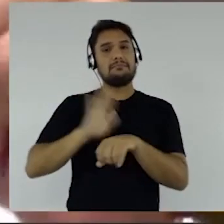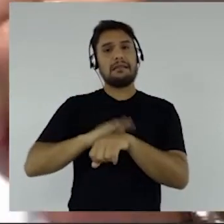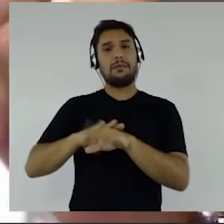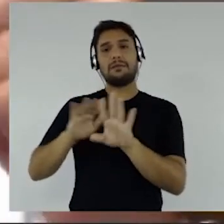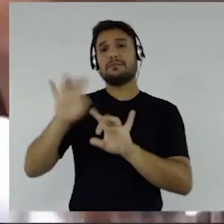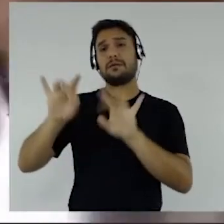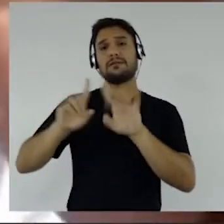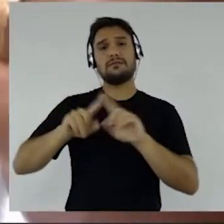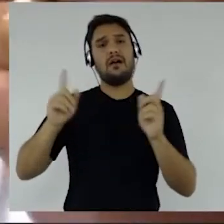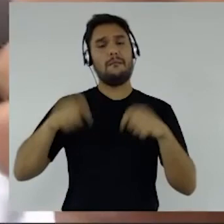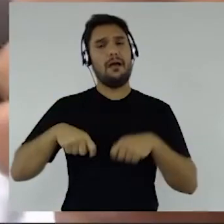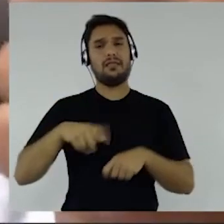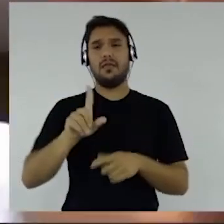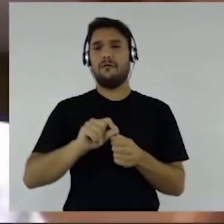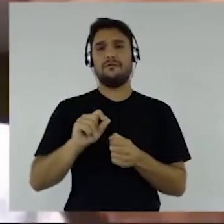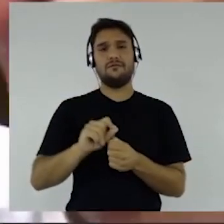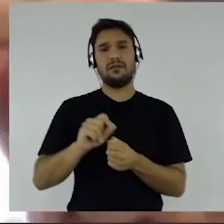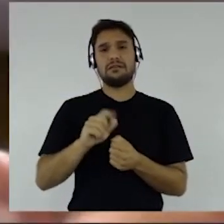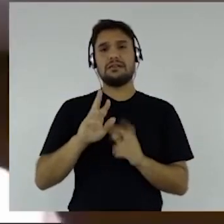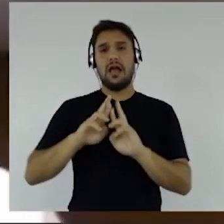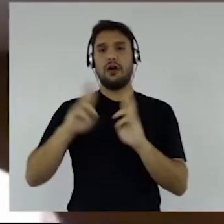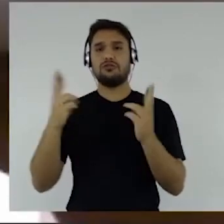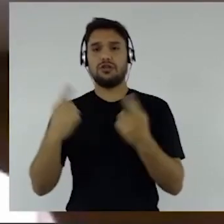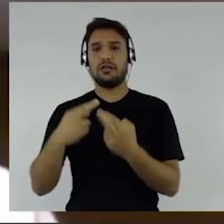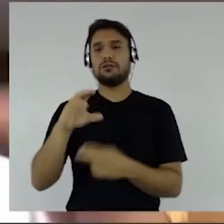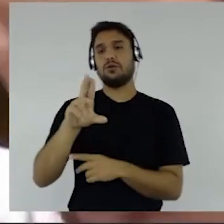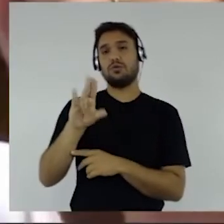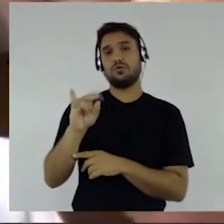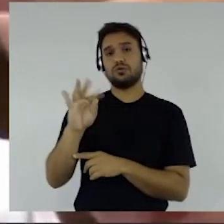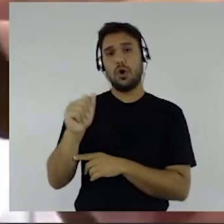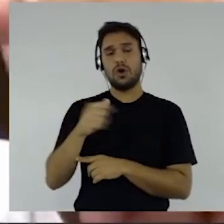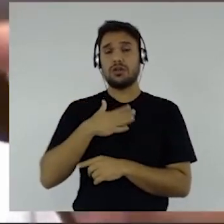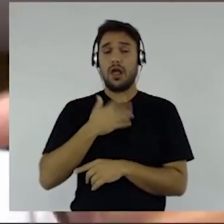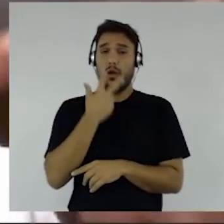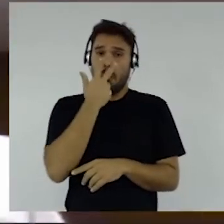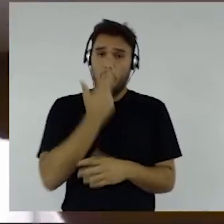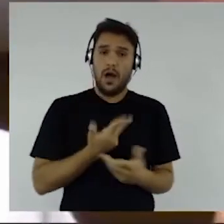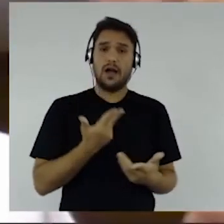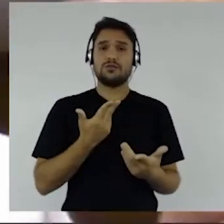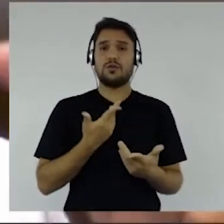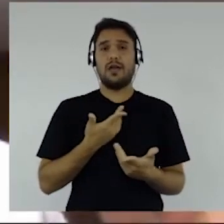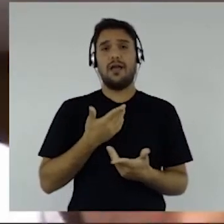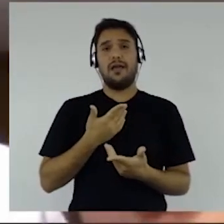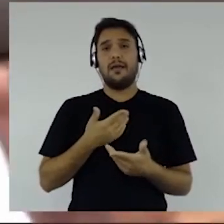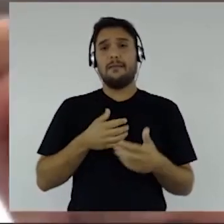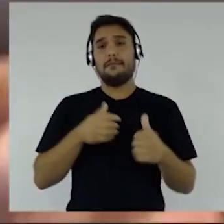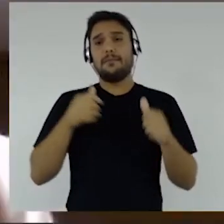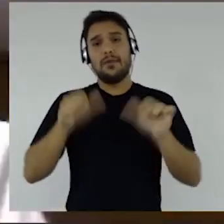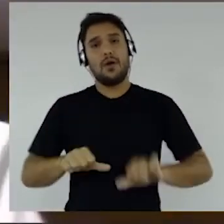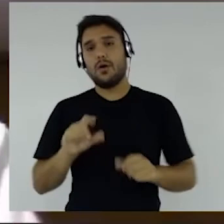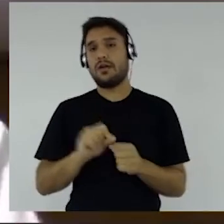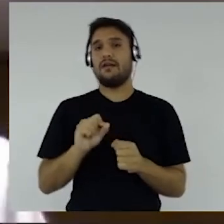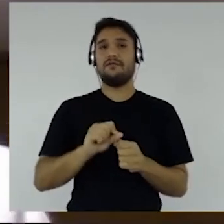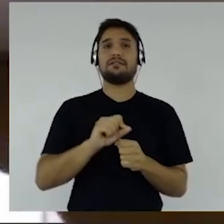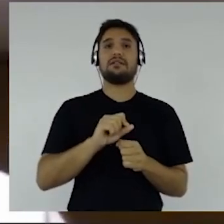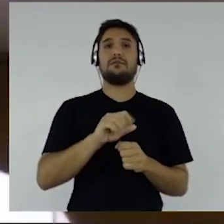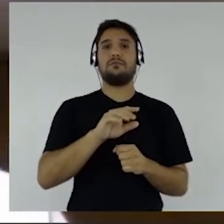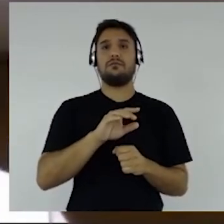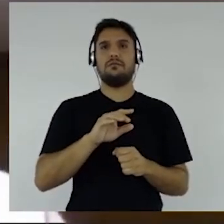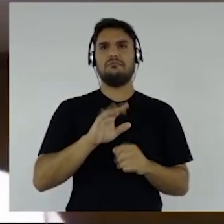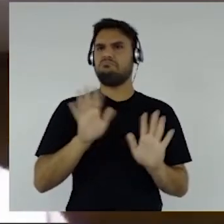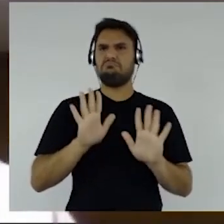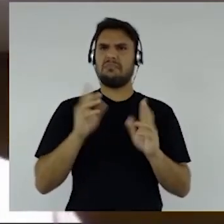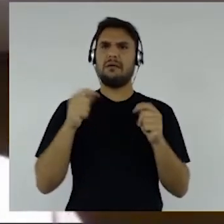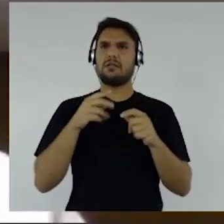para não deixar de fazer a audiência de custódia, me parece que é menos pior fazê-la por